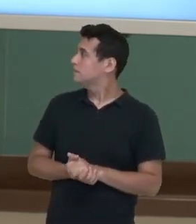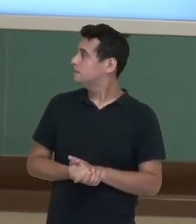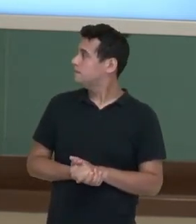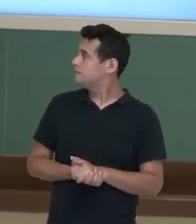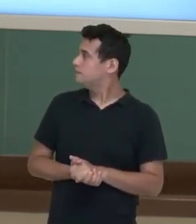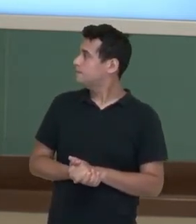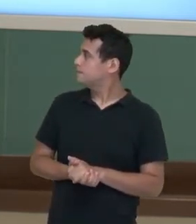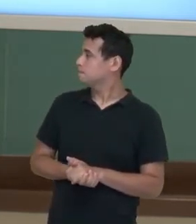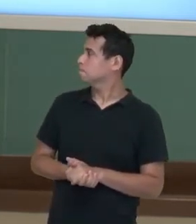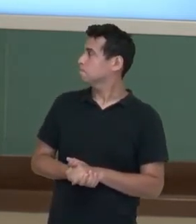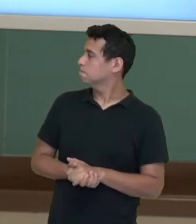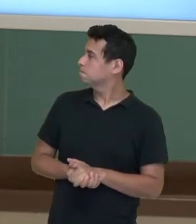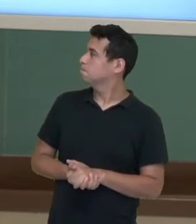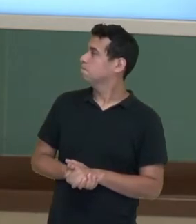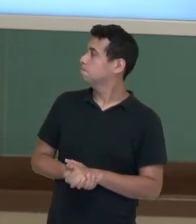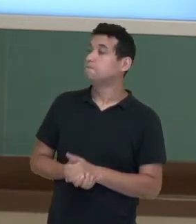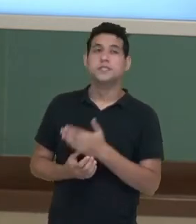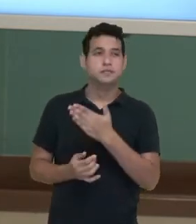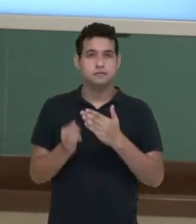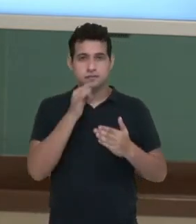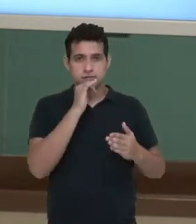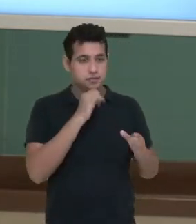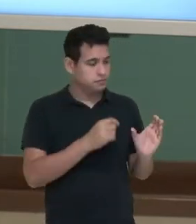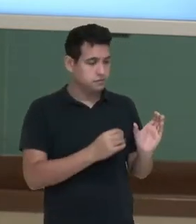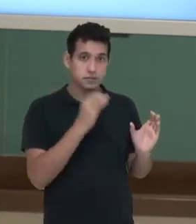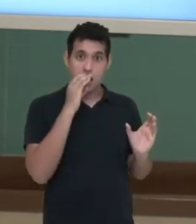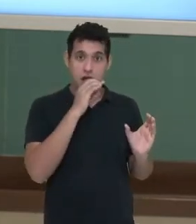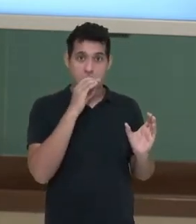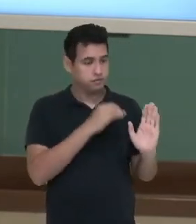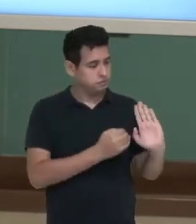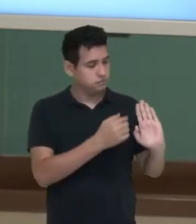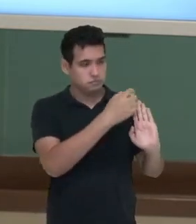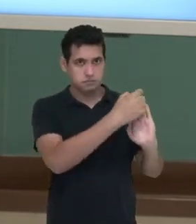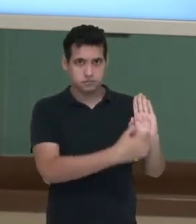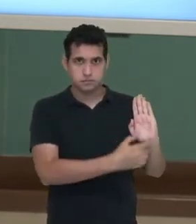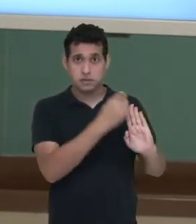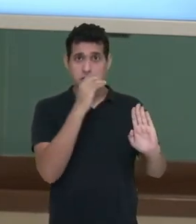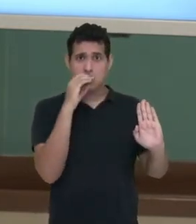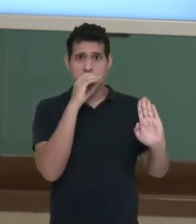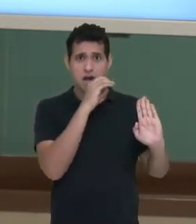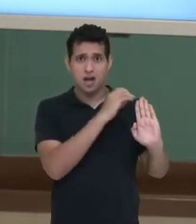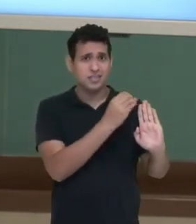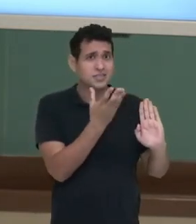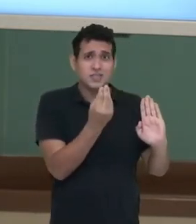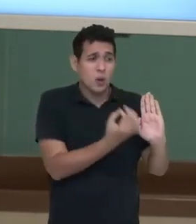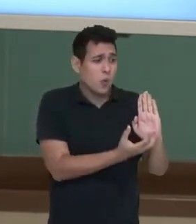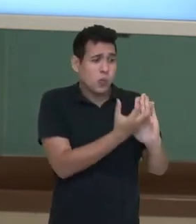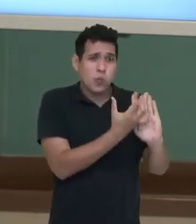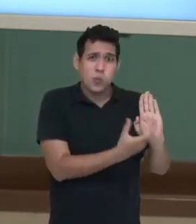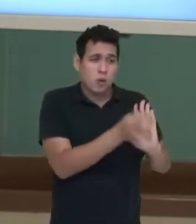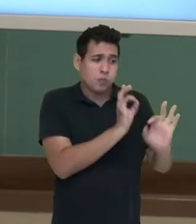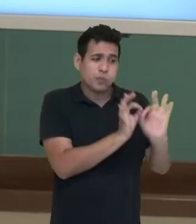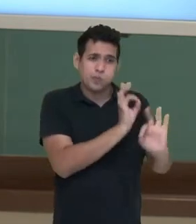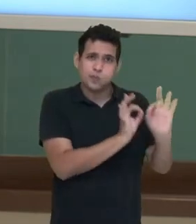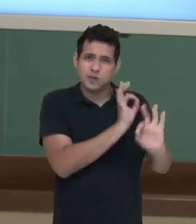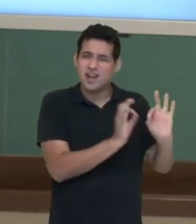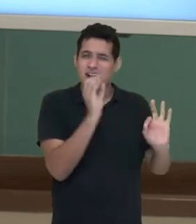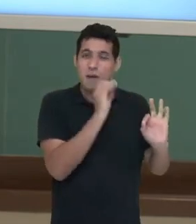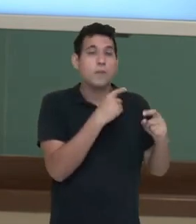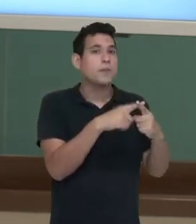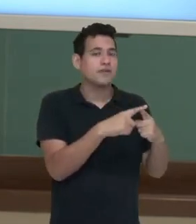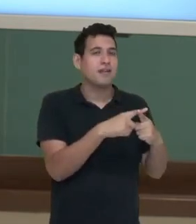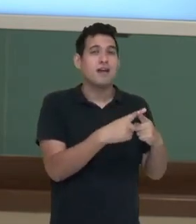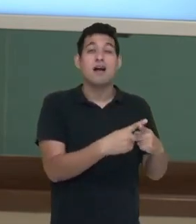Se dá ali daquele objeto, daquele corpo que está ali com suas partículas em movimento, por conta